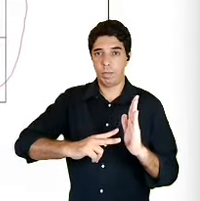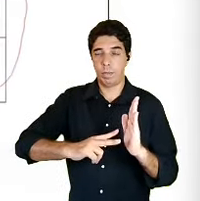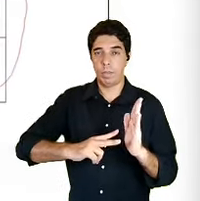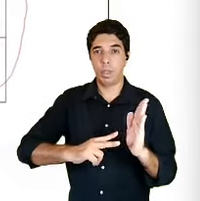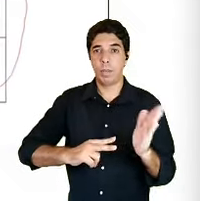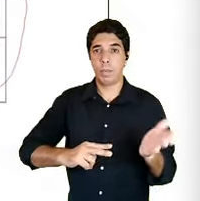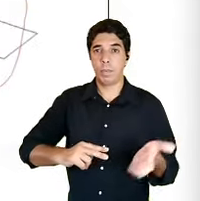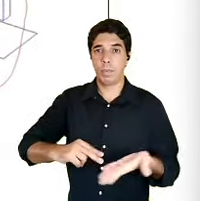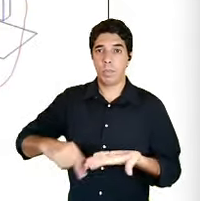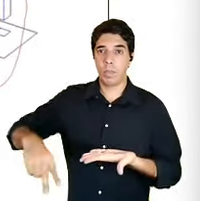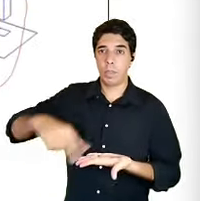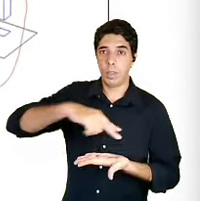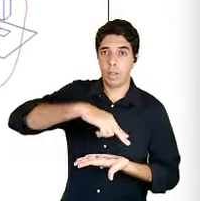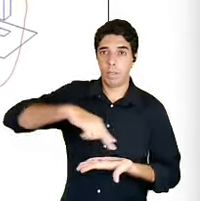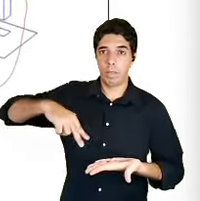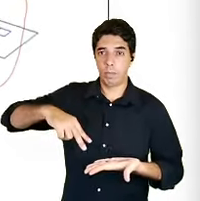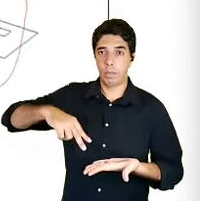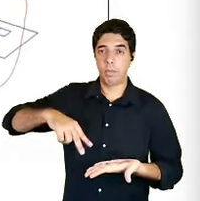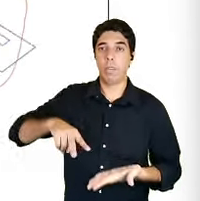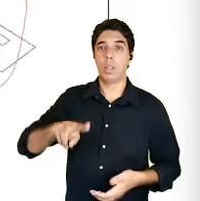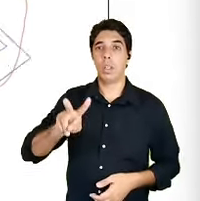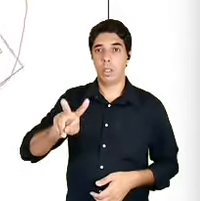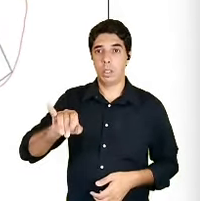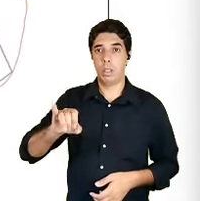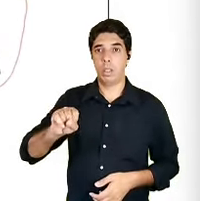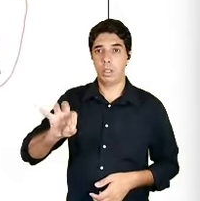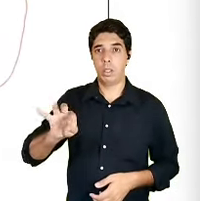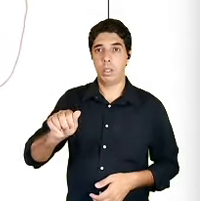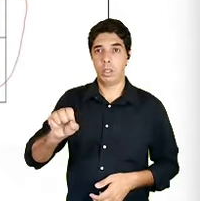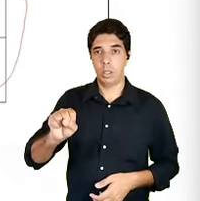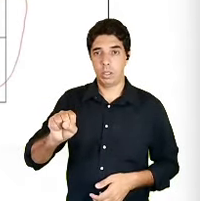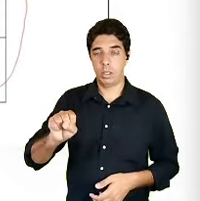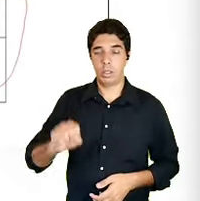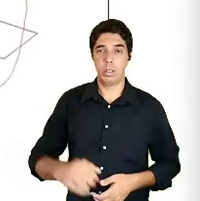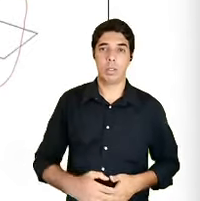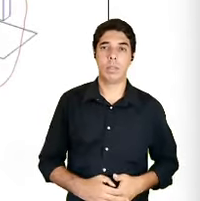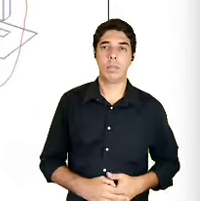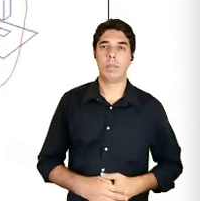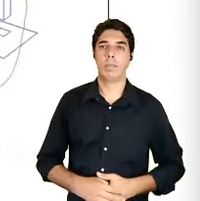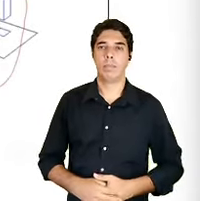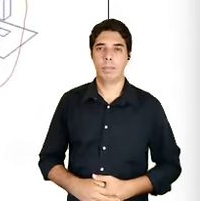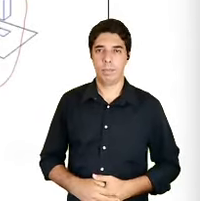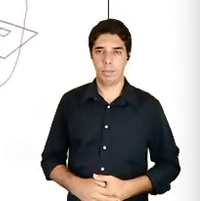superfícies que compõem cada um desses sólidos vistos de uma determinada direção,